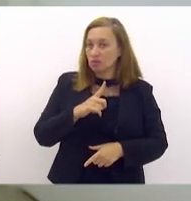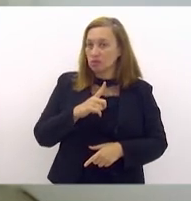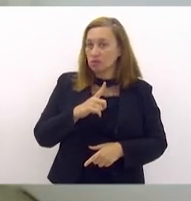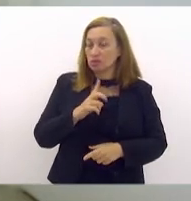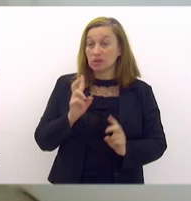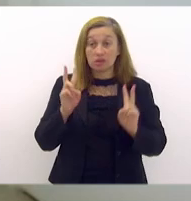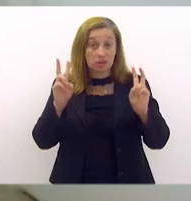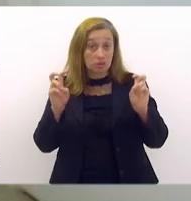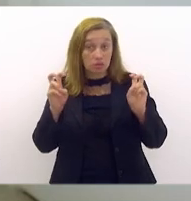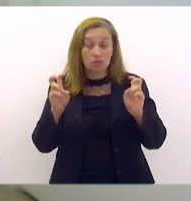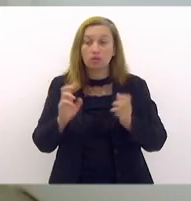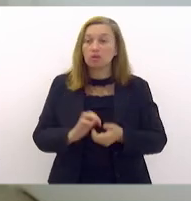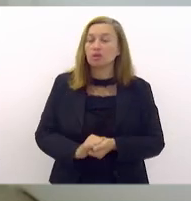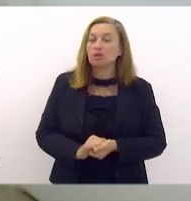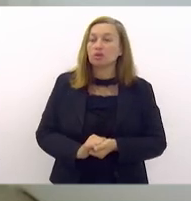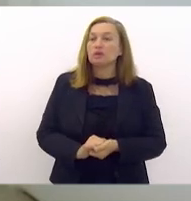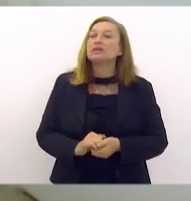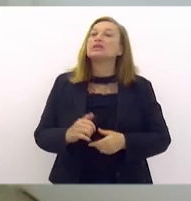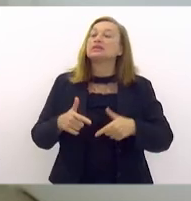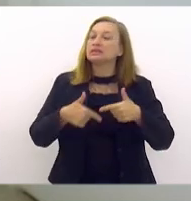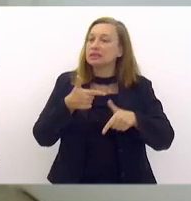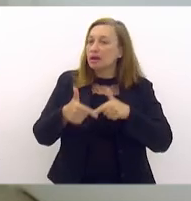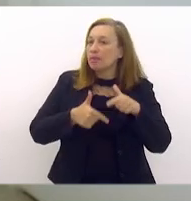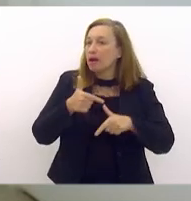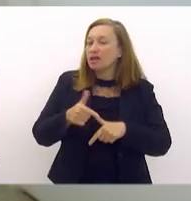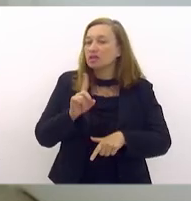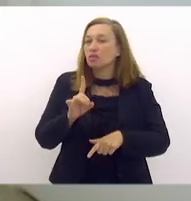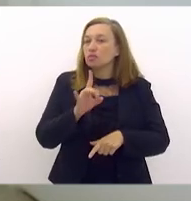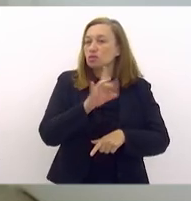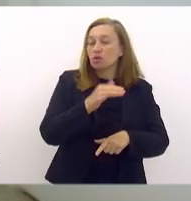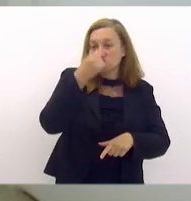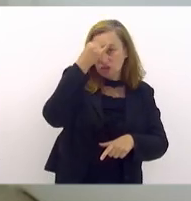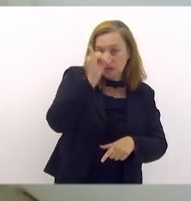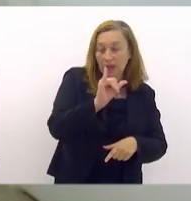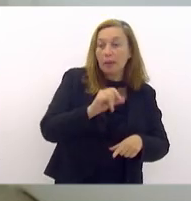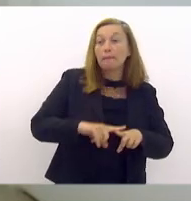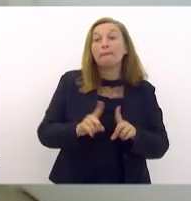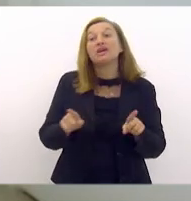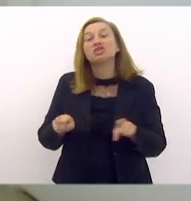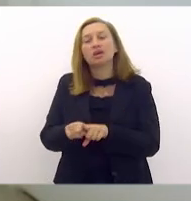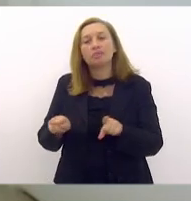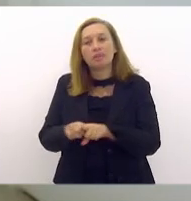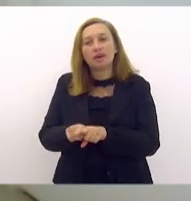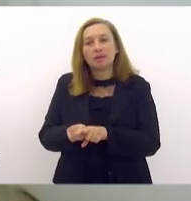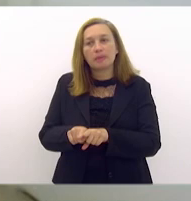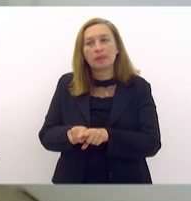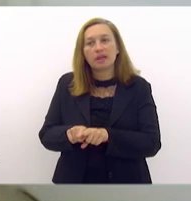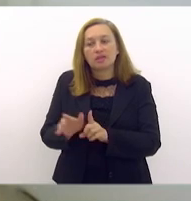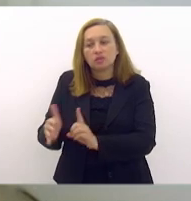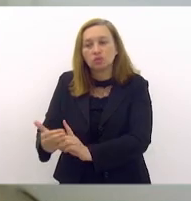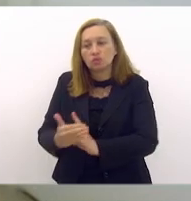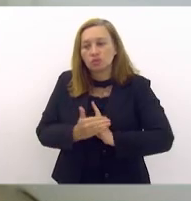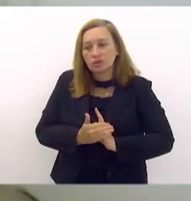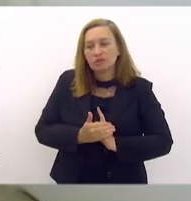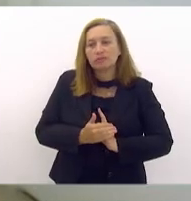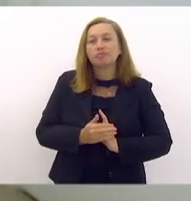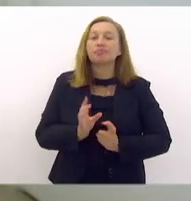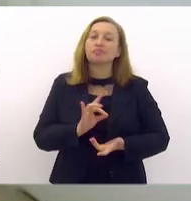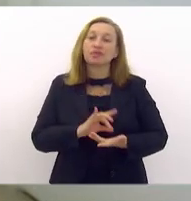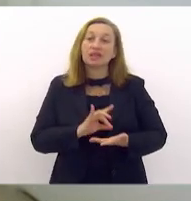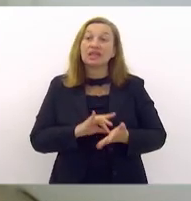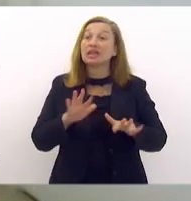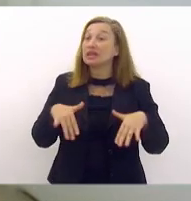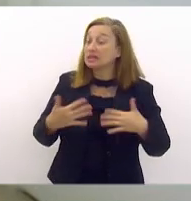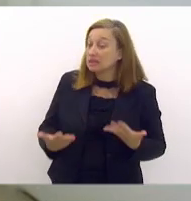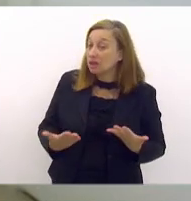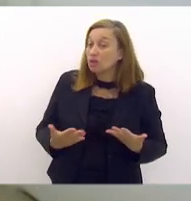enfrentamento envolve esse trabalho não só de prevenção, mas especialmente de acolhimento mesmo, assim. Então,